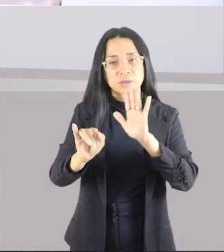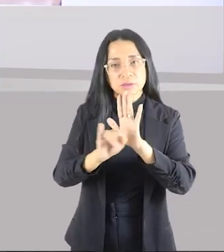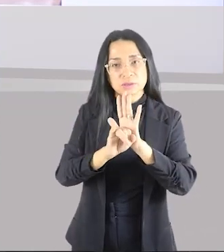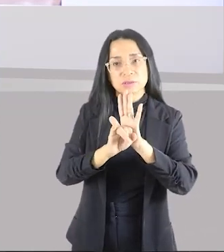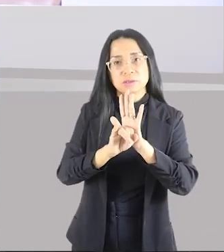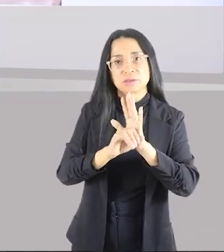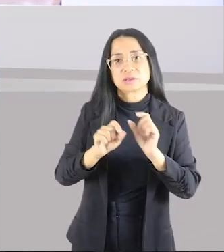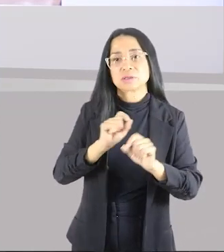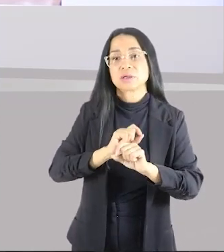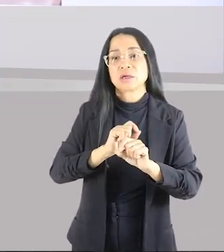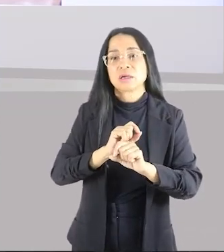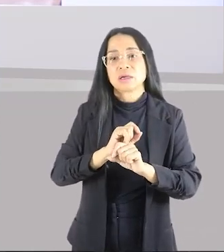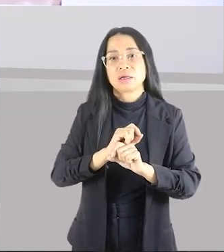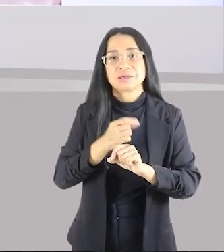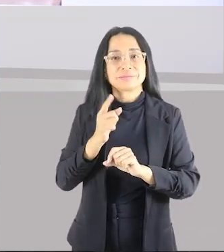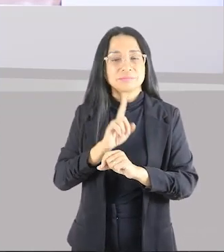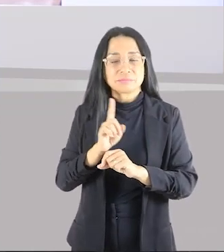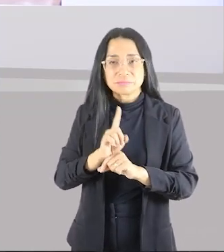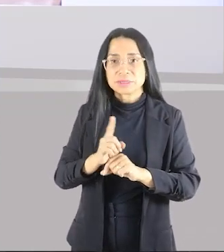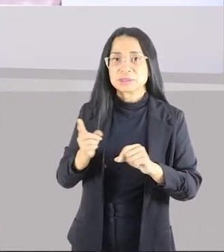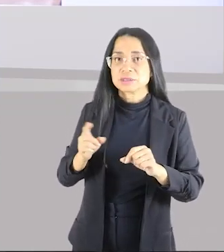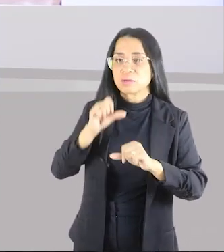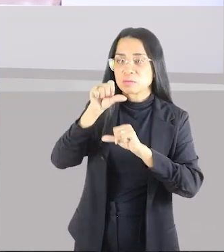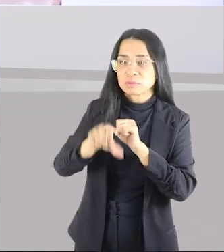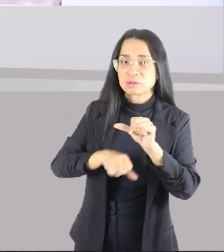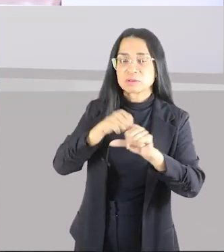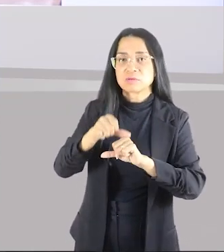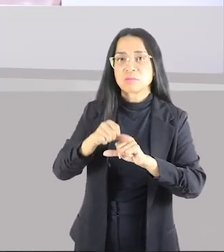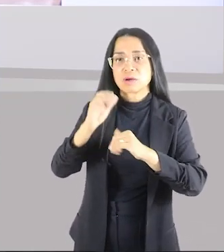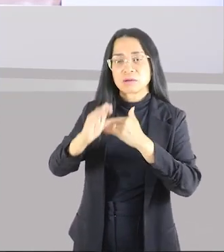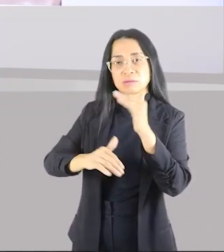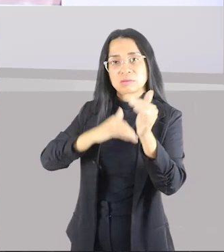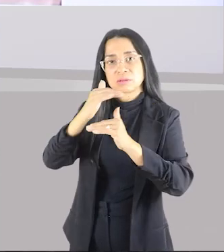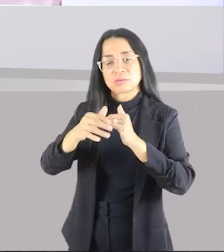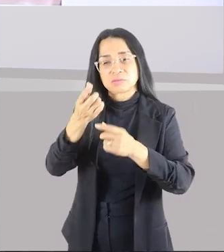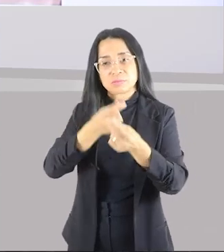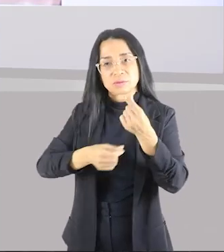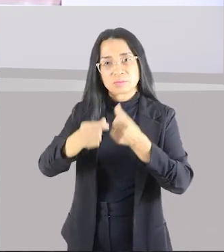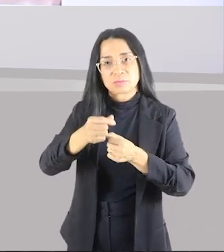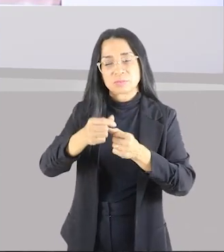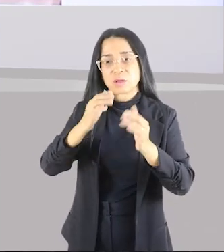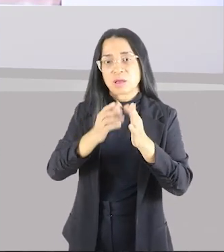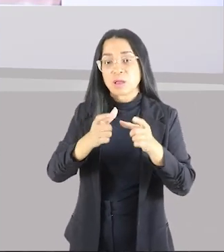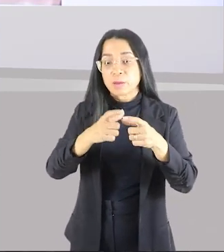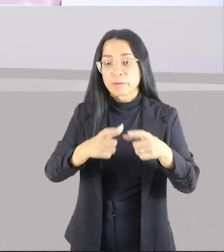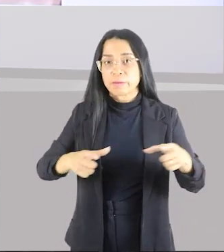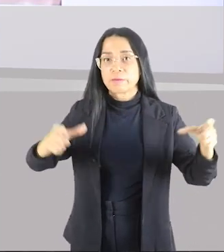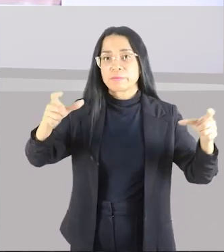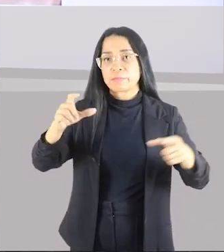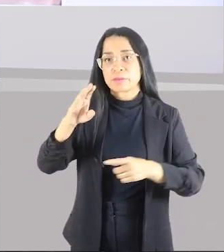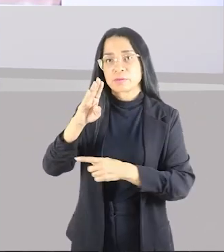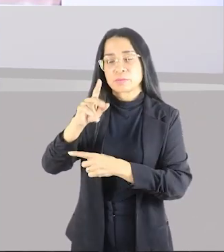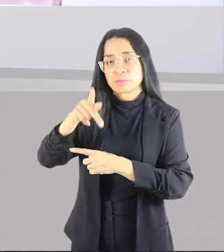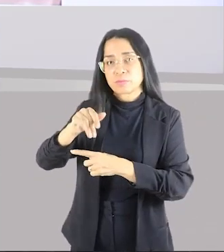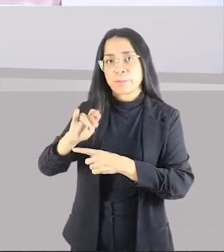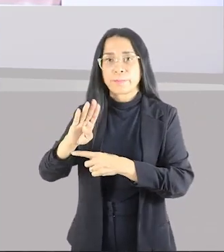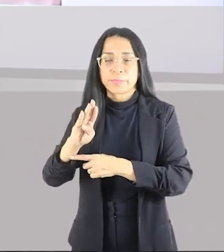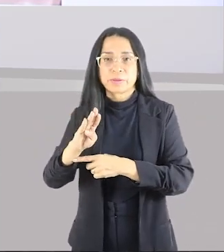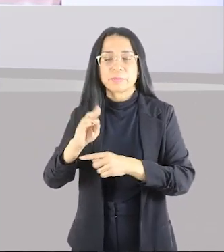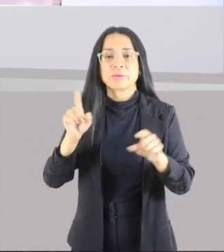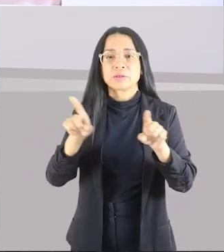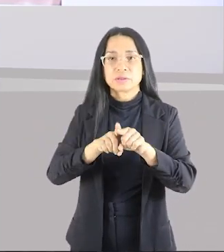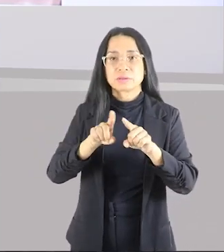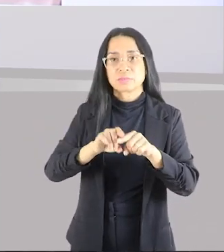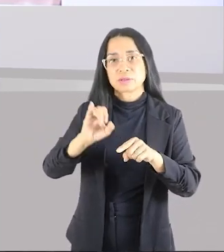seja revertido em desenvolvimento econômico, em crescimento do PIB e no aumento do índice do desenvolvimento humano